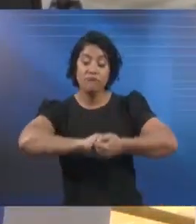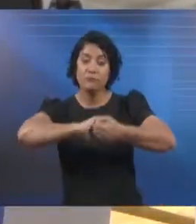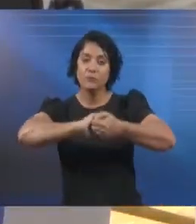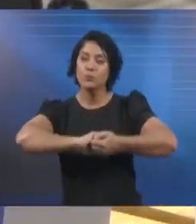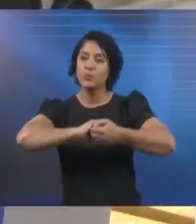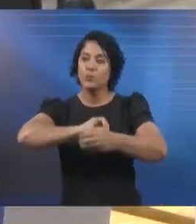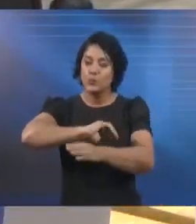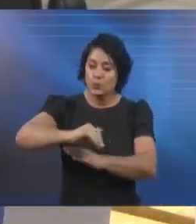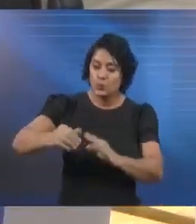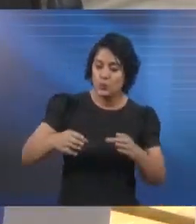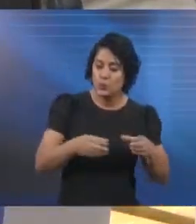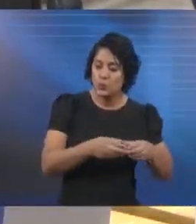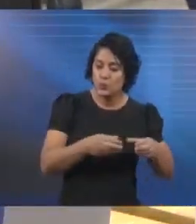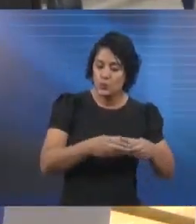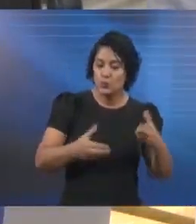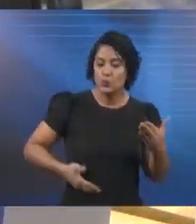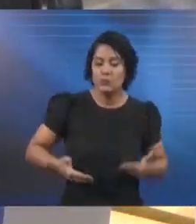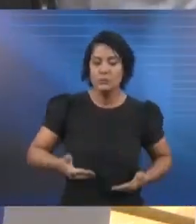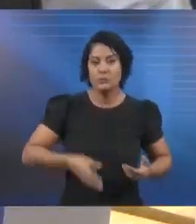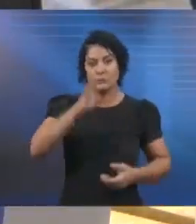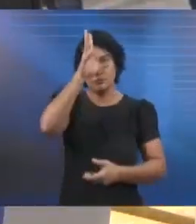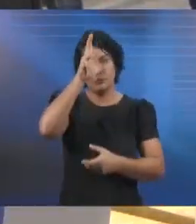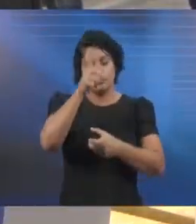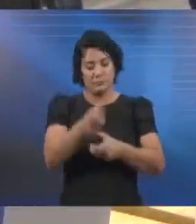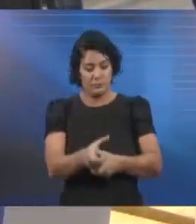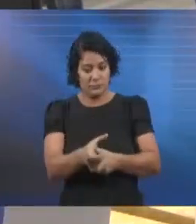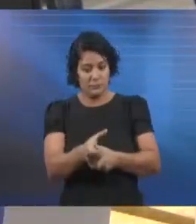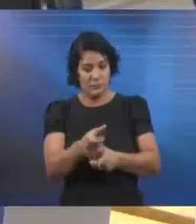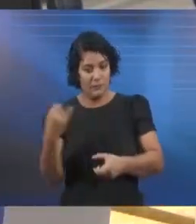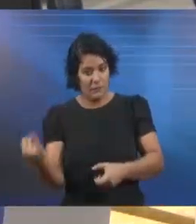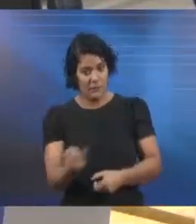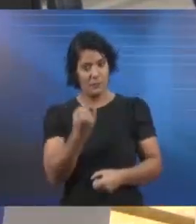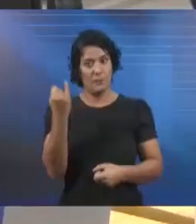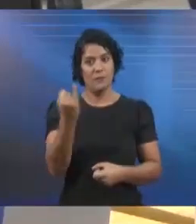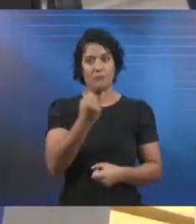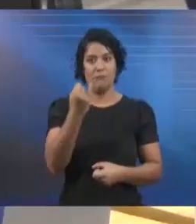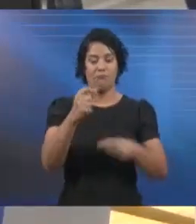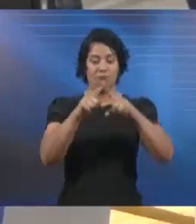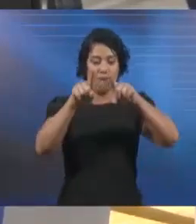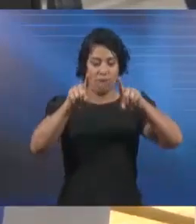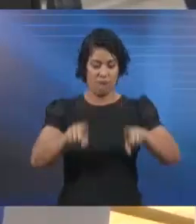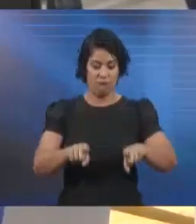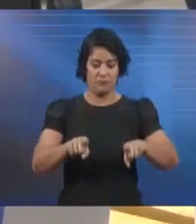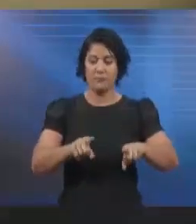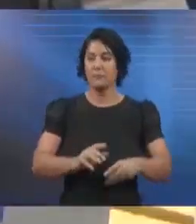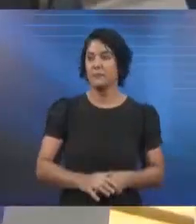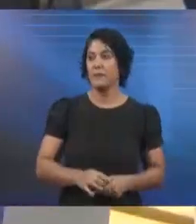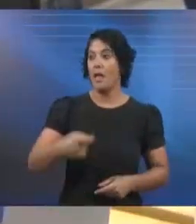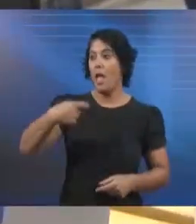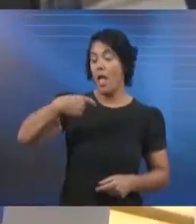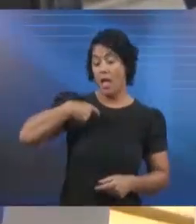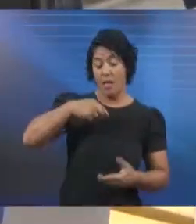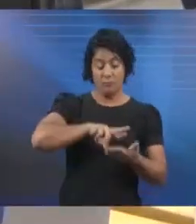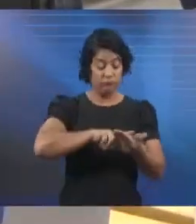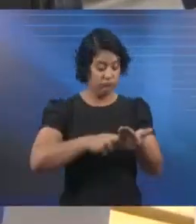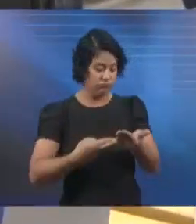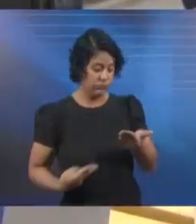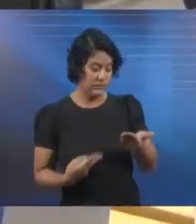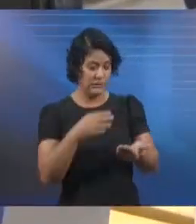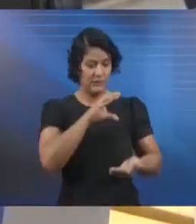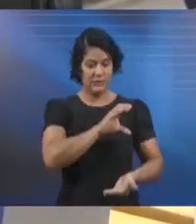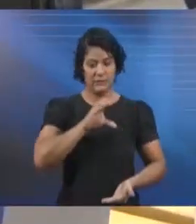todo o corpo de servidor do corpo de bombeiro dizer importância dessa matéria Eu que fui relator na